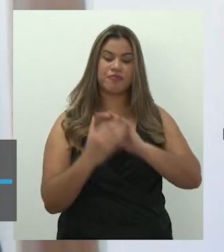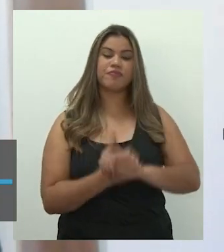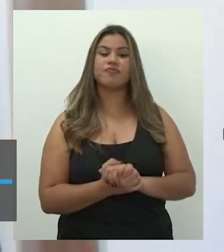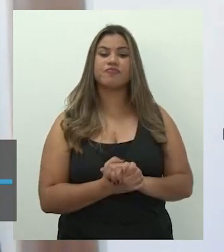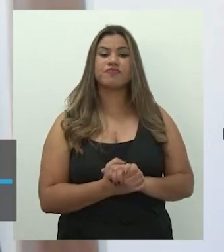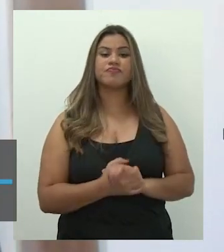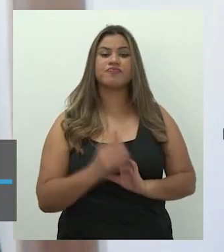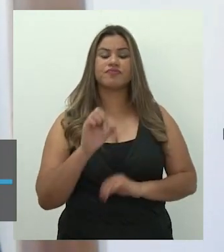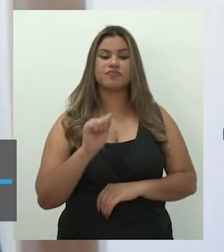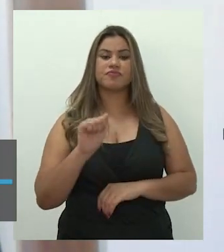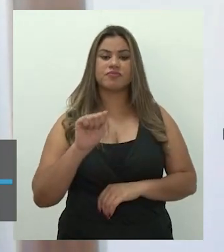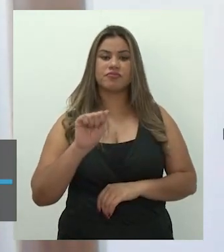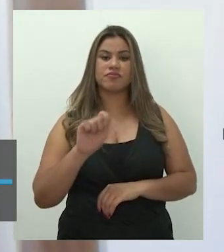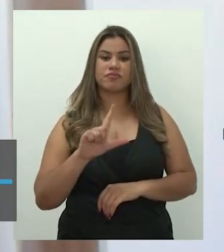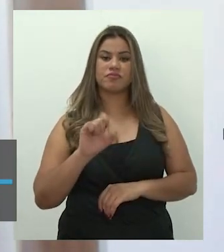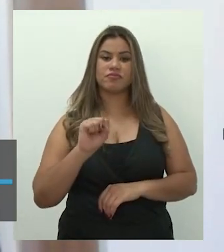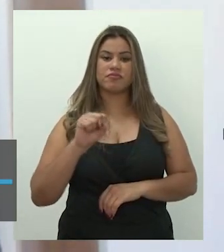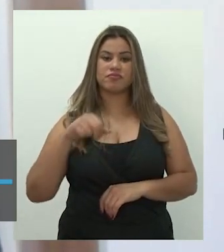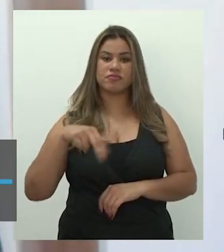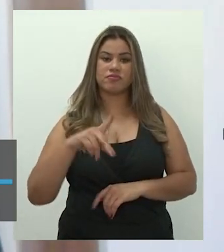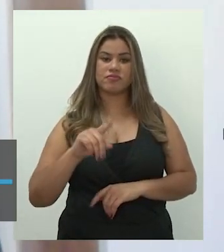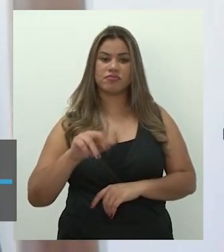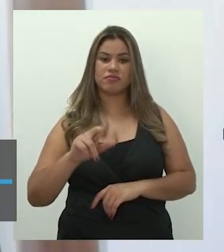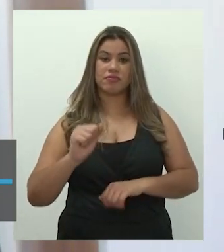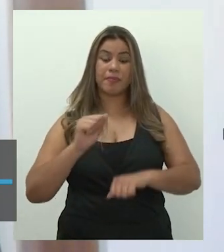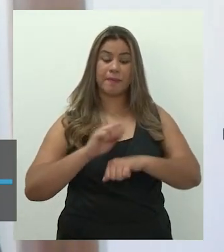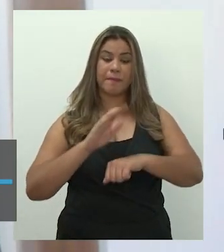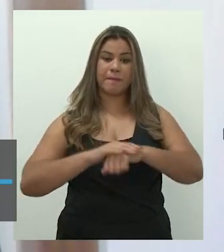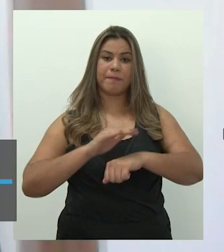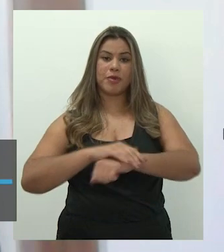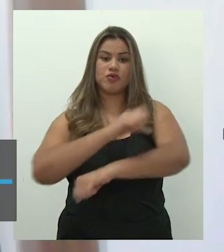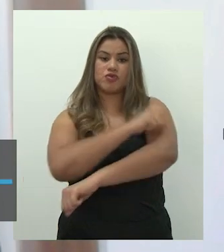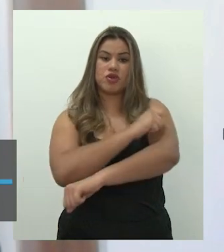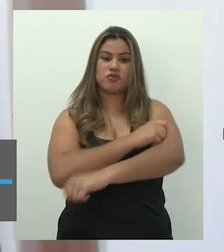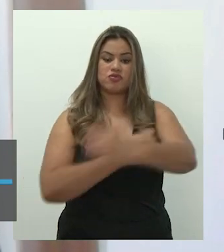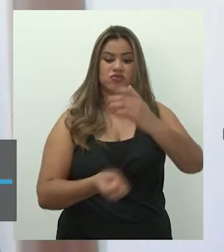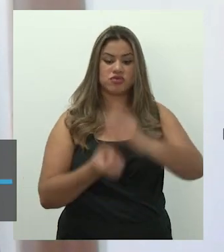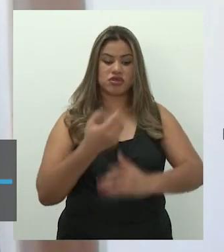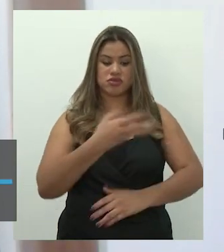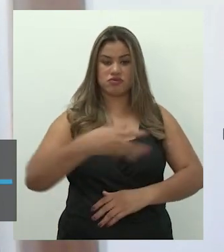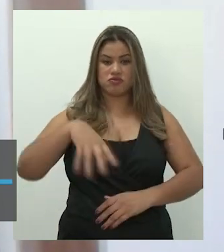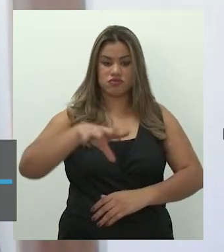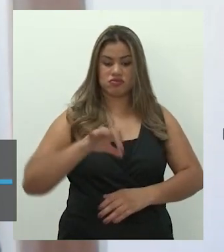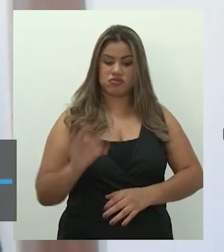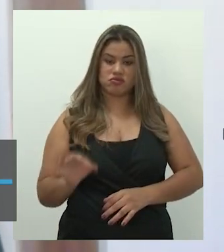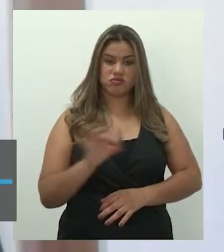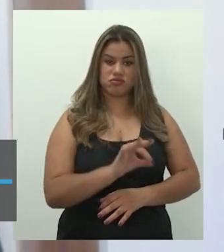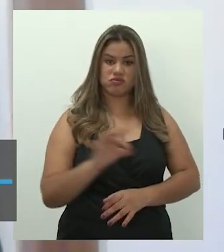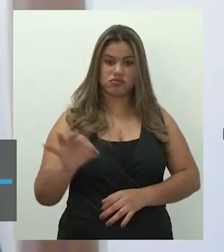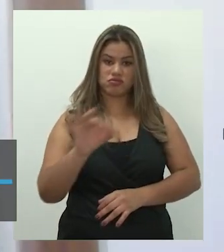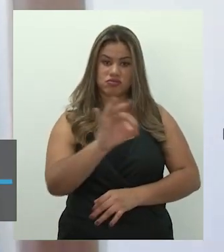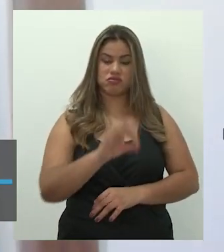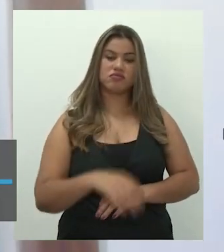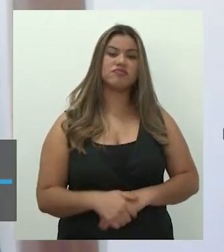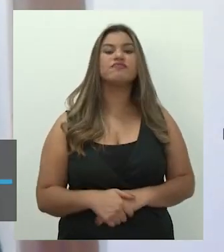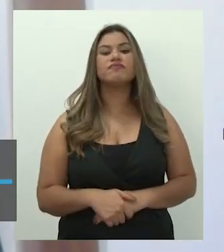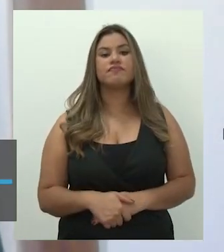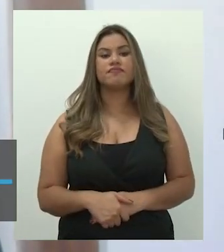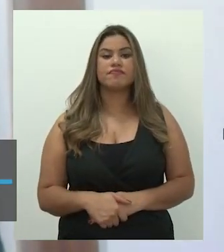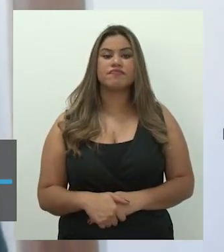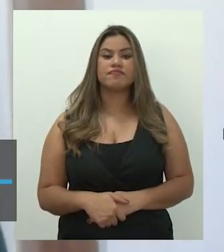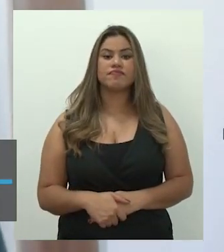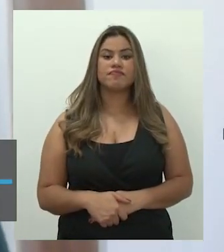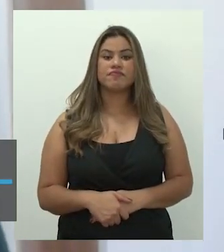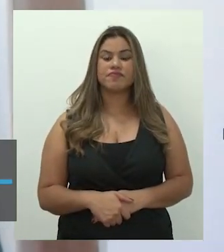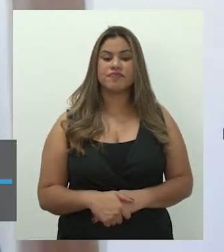tabuleiros criados com a turma. E a professora Cristina falou sobre jogos com tampinhas de garrafa.